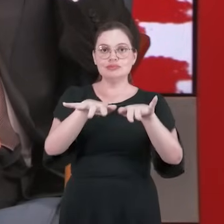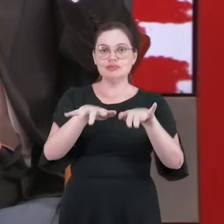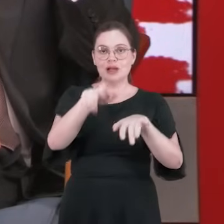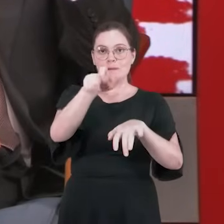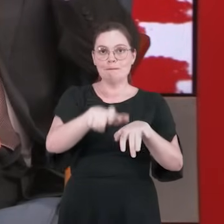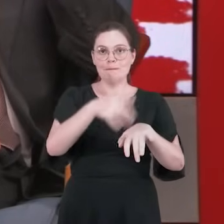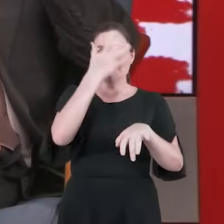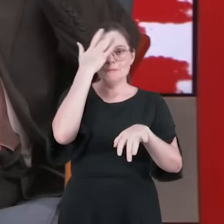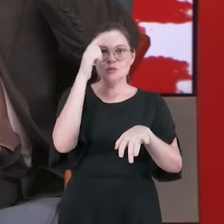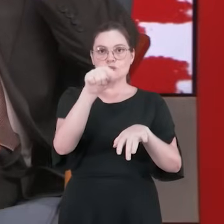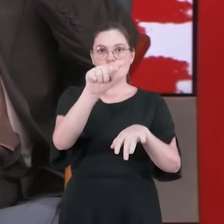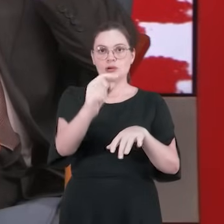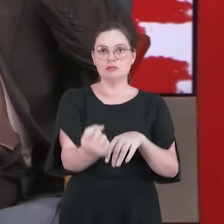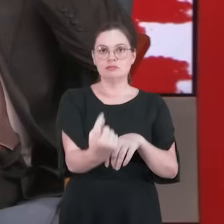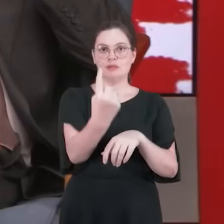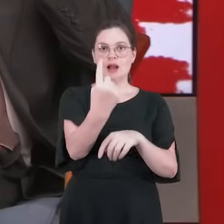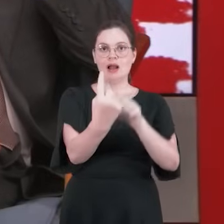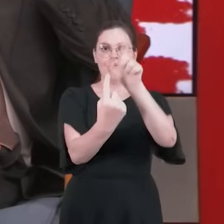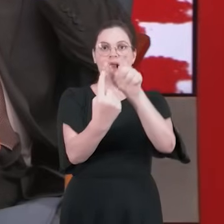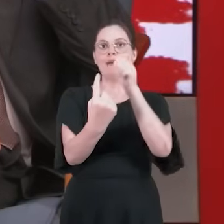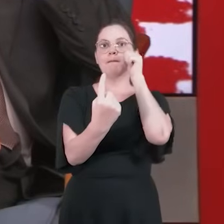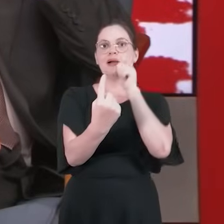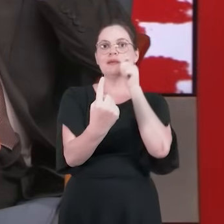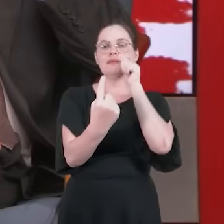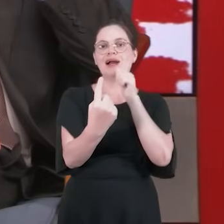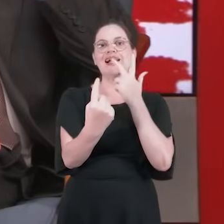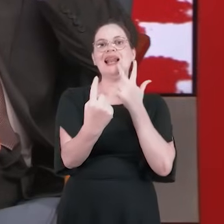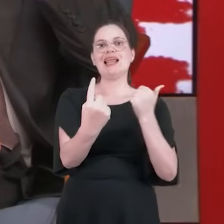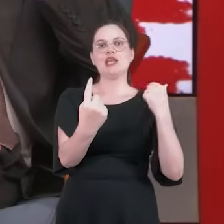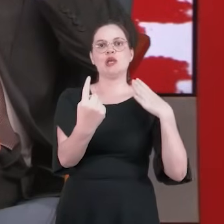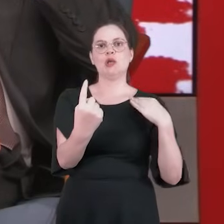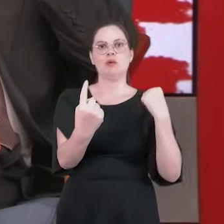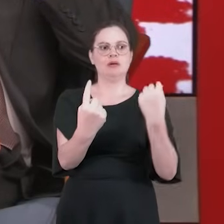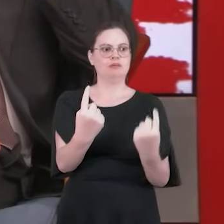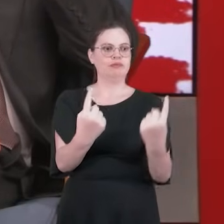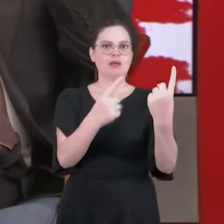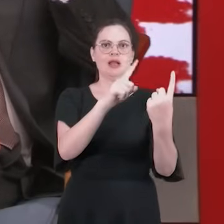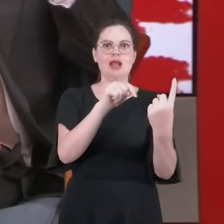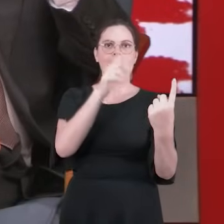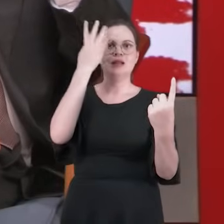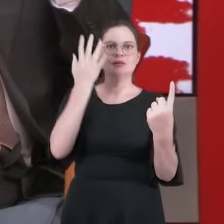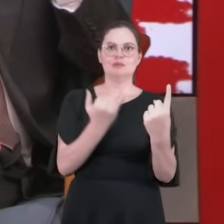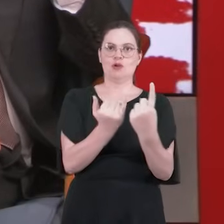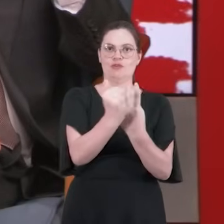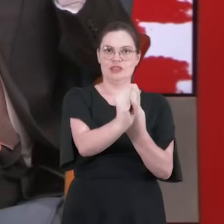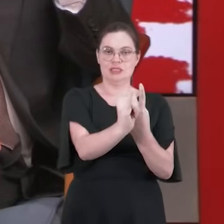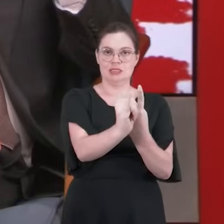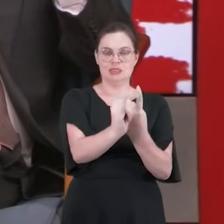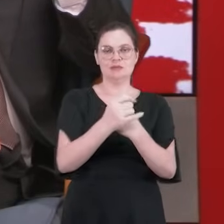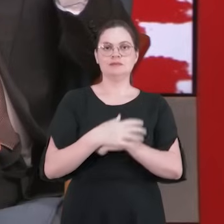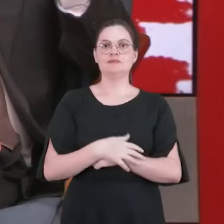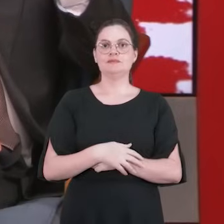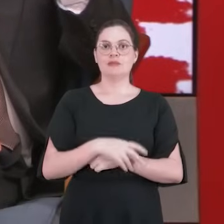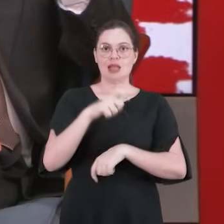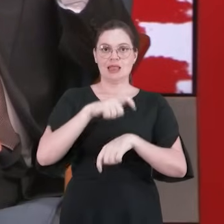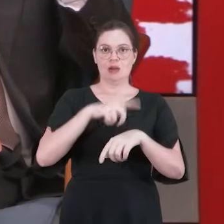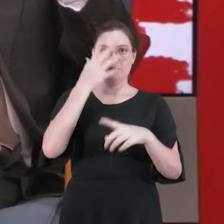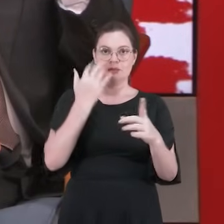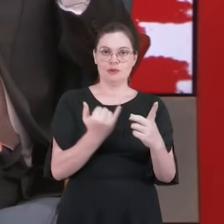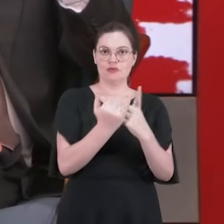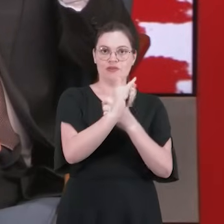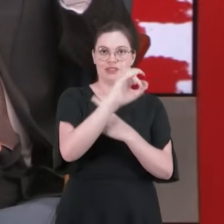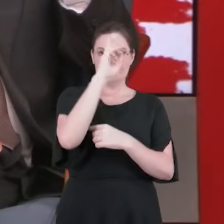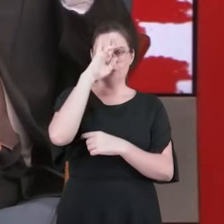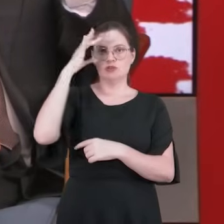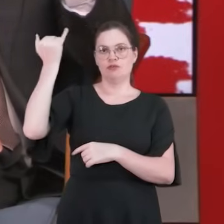começou a falar em línguas e um irmão interpretar. E o Senhor, na interpretação de